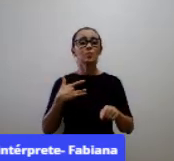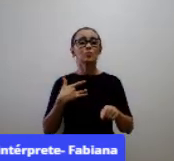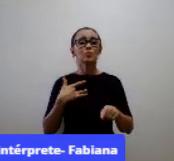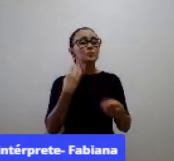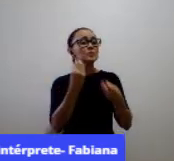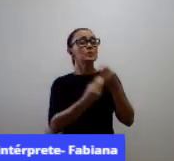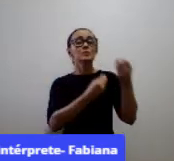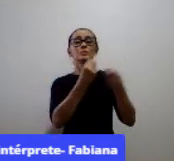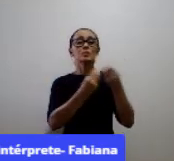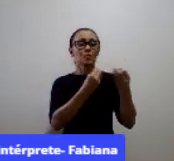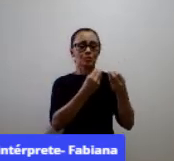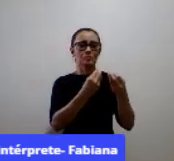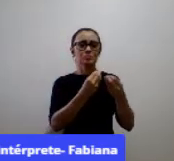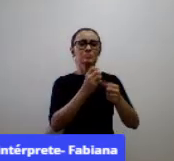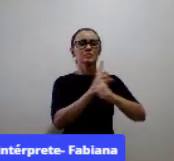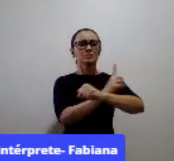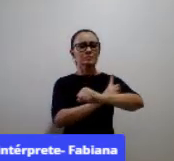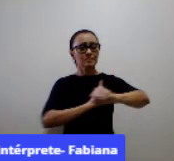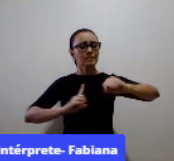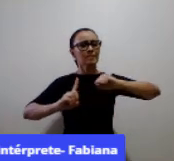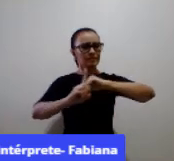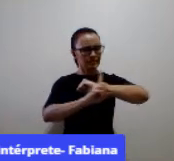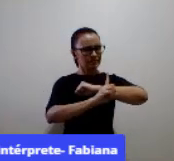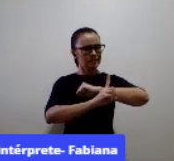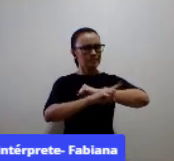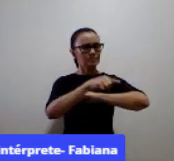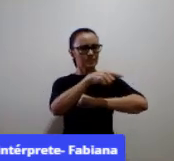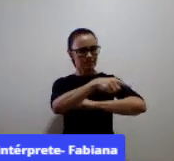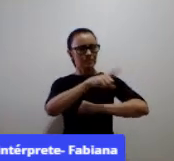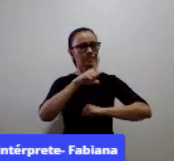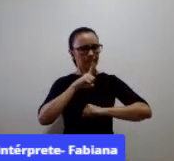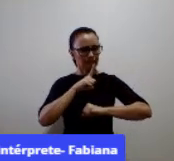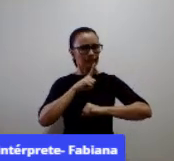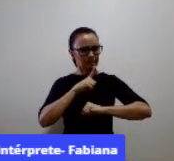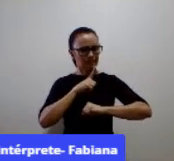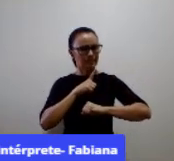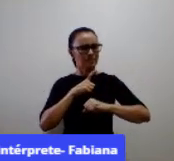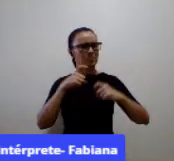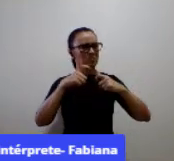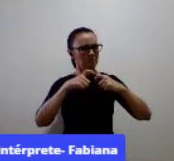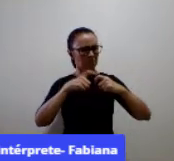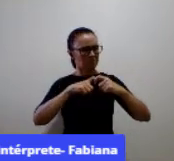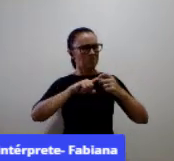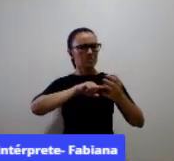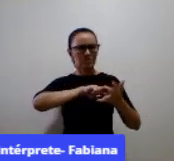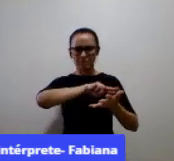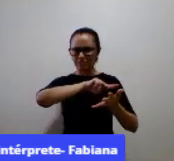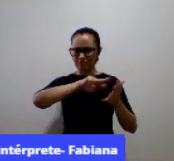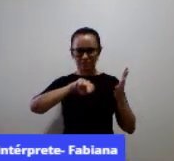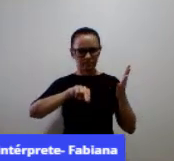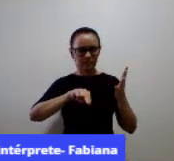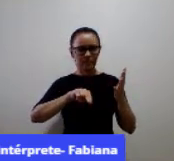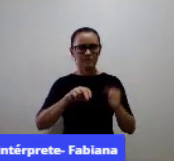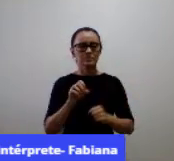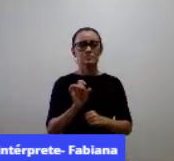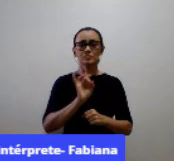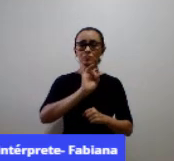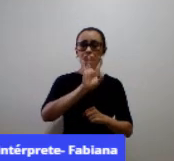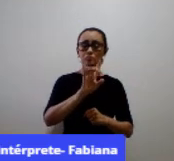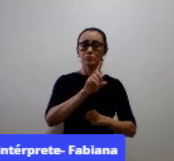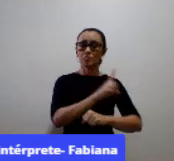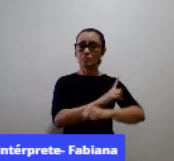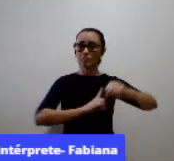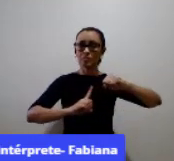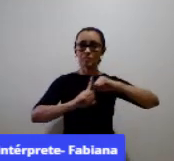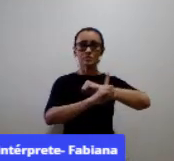atendimentos, os atendimentos clínicos que essa criança faz, né? É importante. Não só o atendimento clínico referente